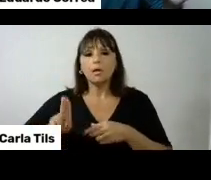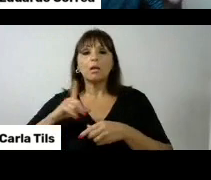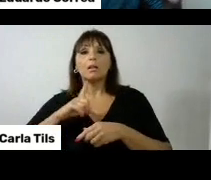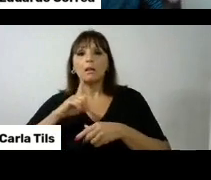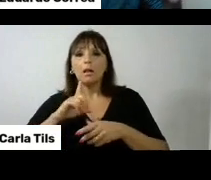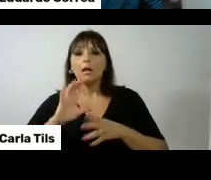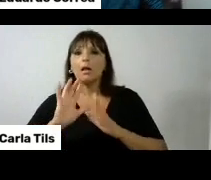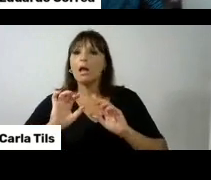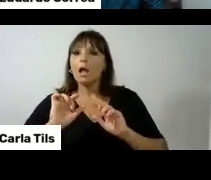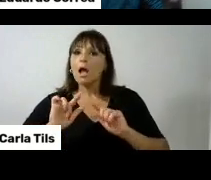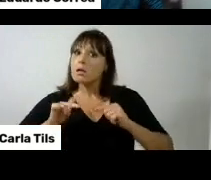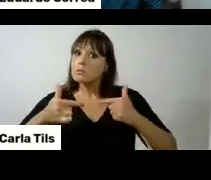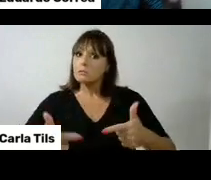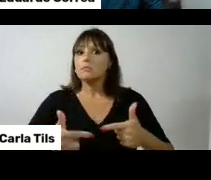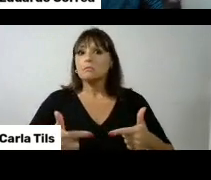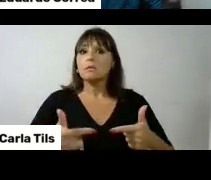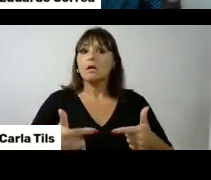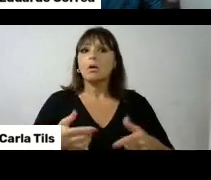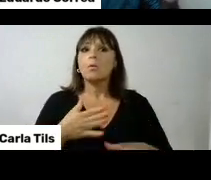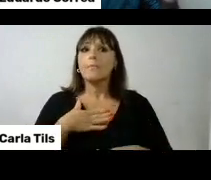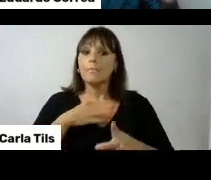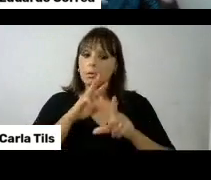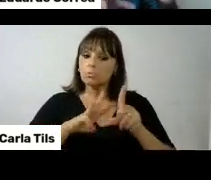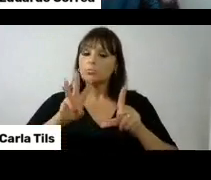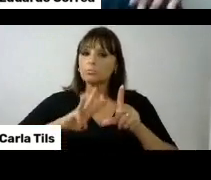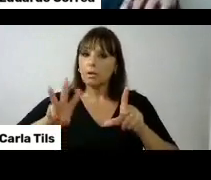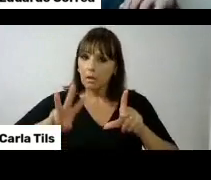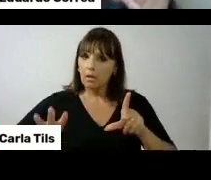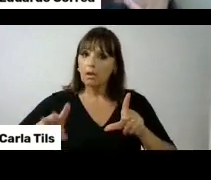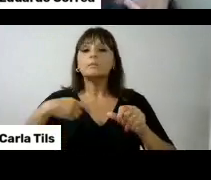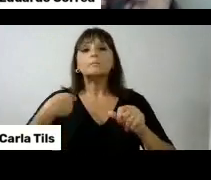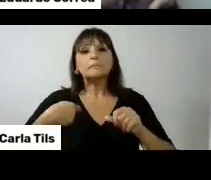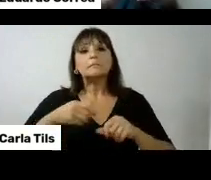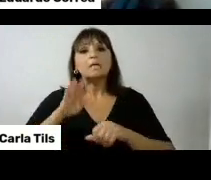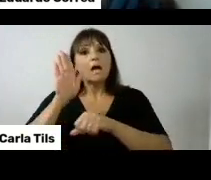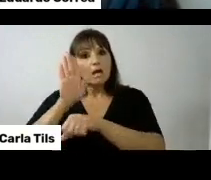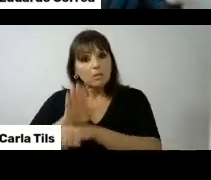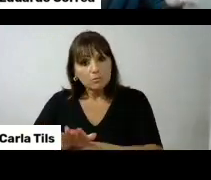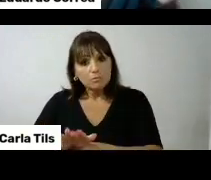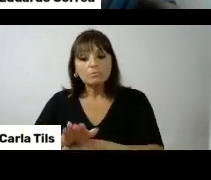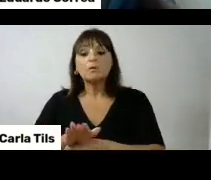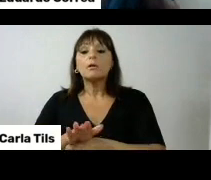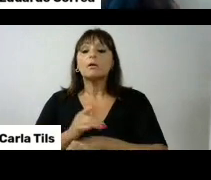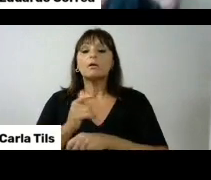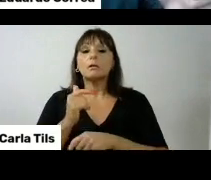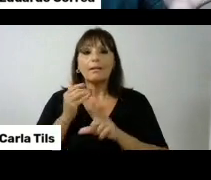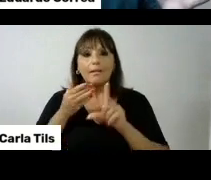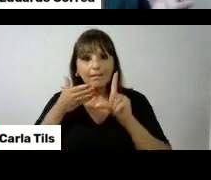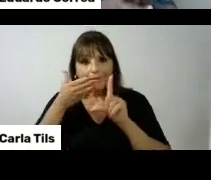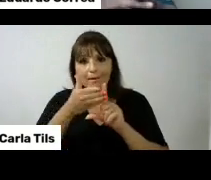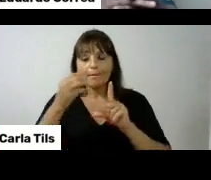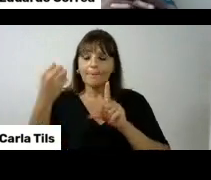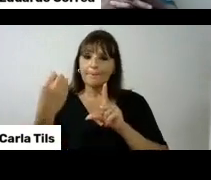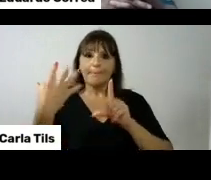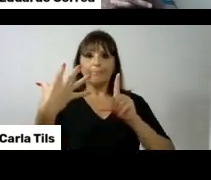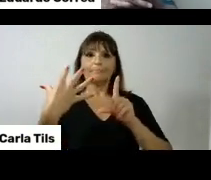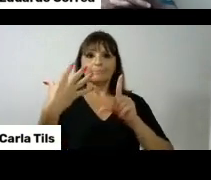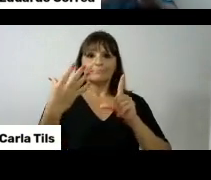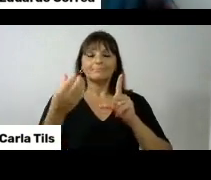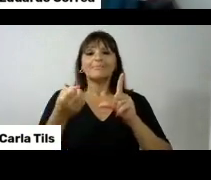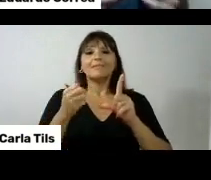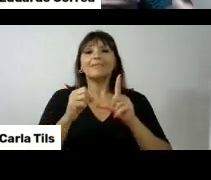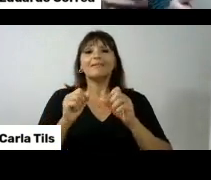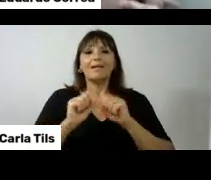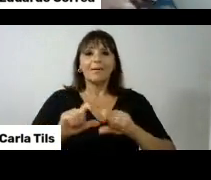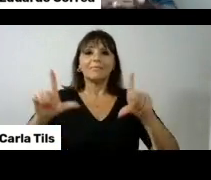reação do meu site tem que ser também de ajudá-lo a entrar naquela modal, naquele alerta, ou seja, o que estiver aparecendo,